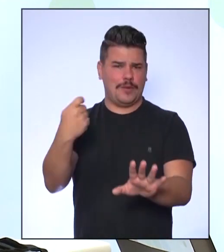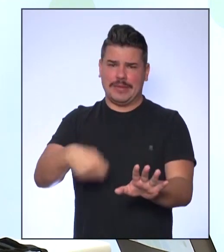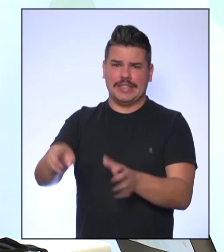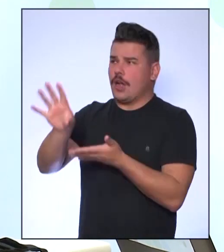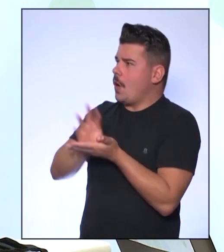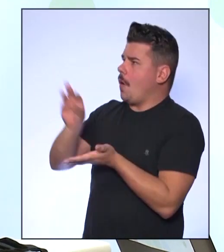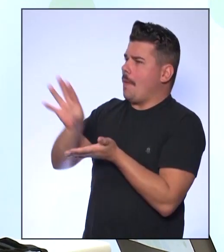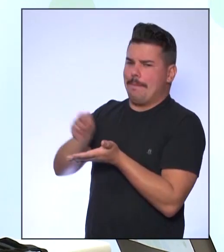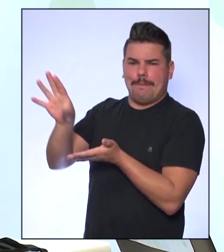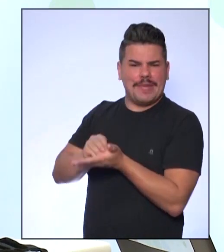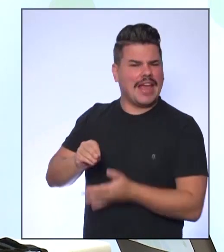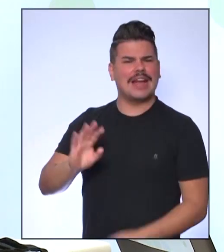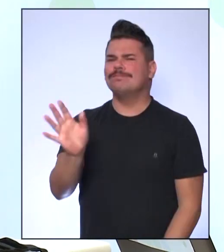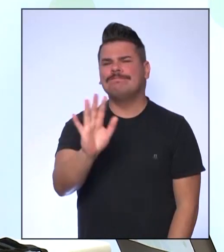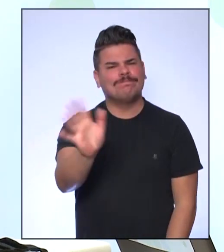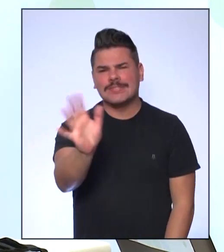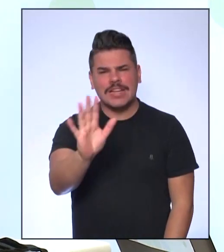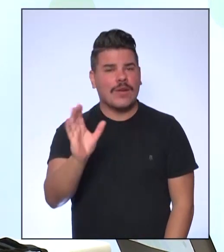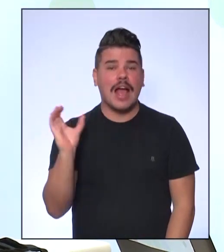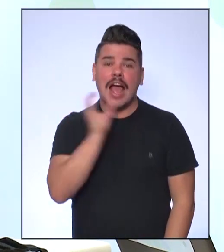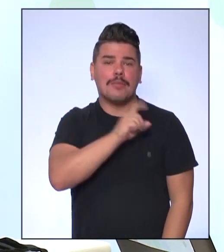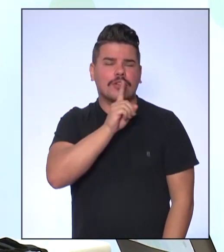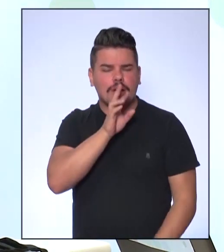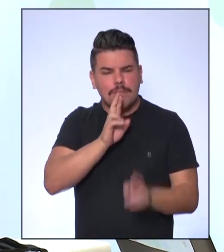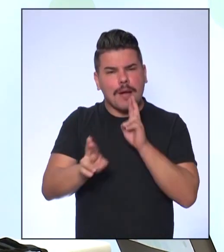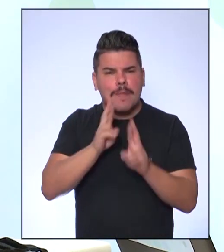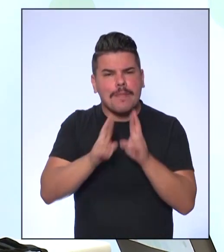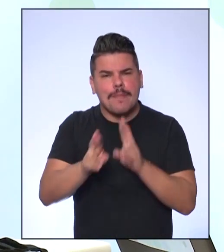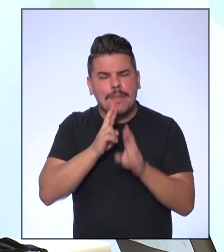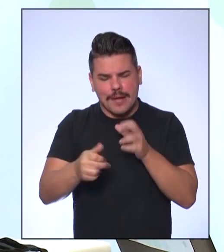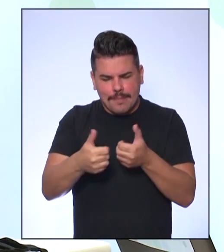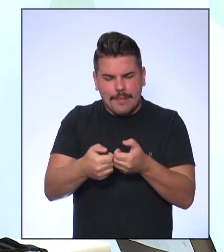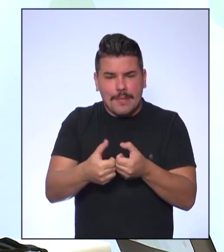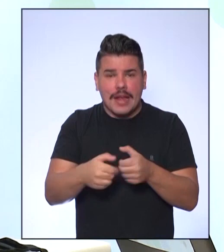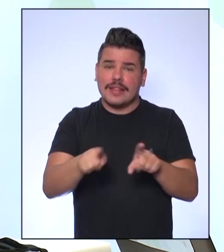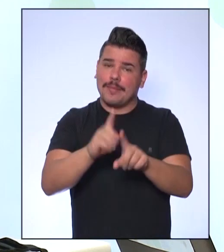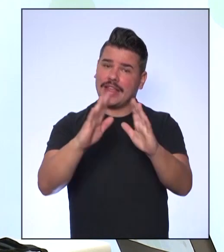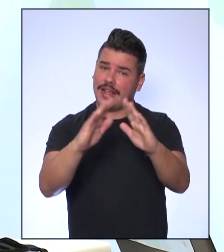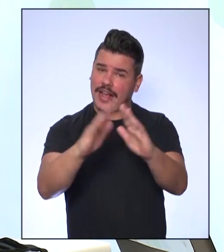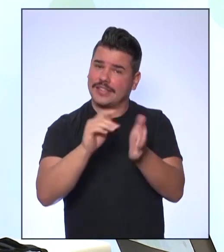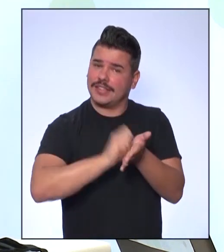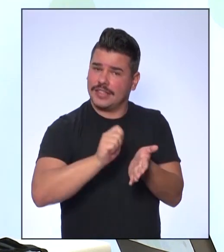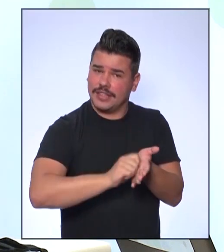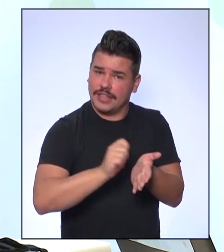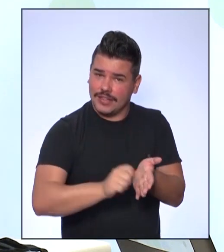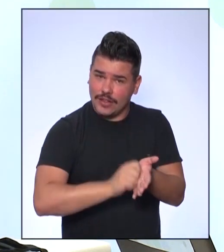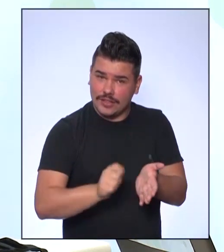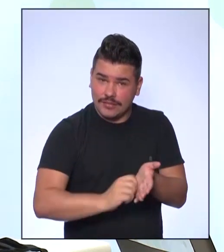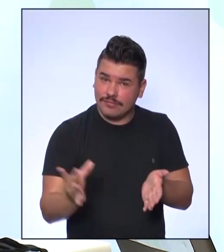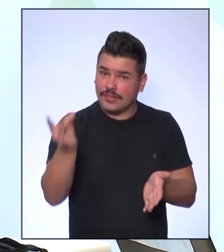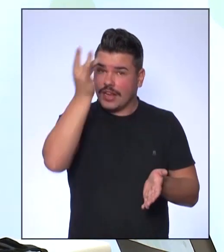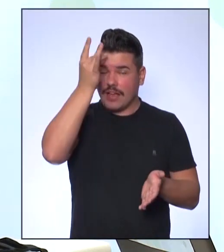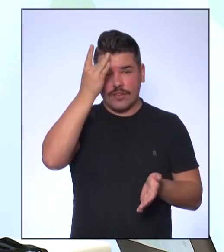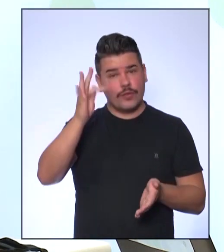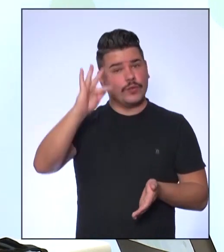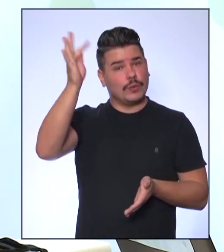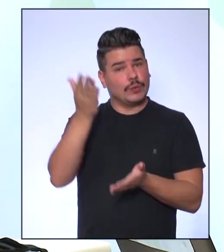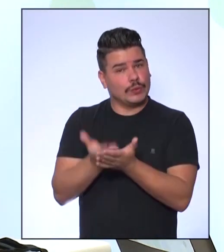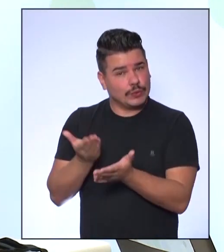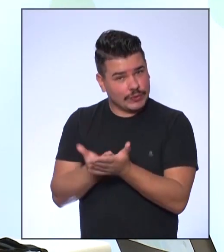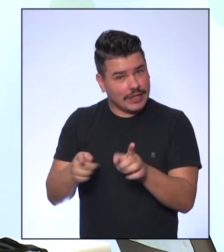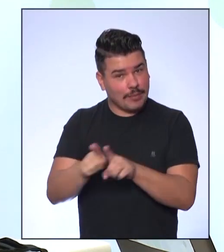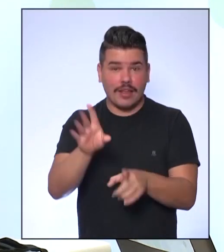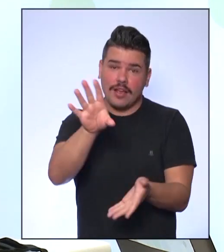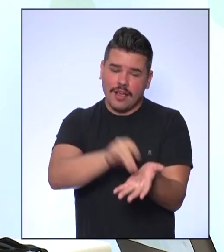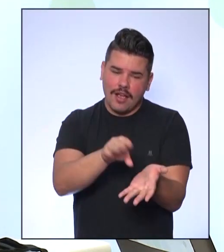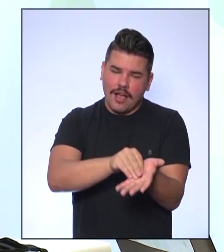as questões, é importante vocês participarem, fazerem as anotações de vocês, porque é um momento que vocês vão estar registrando,